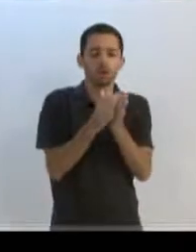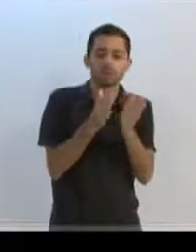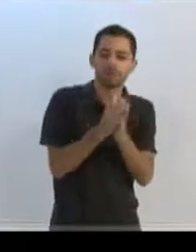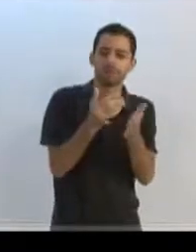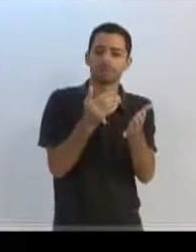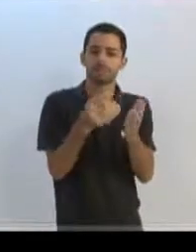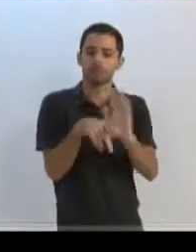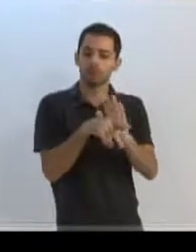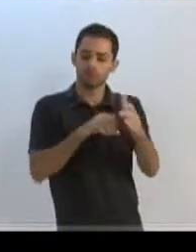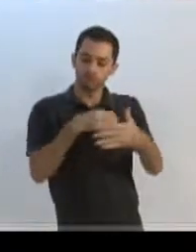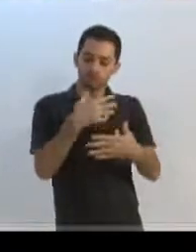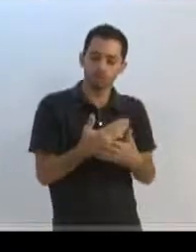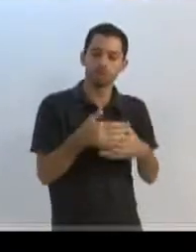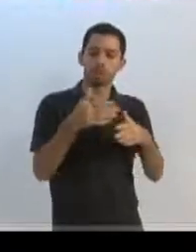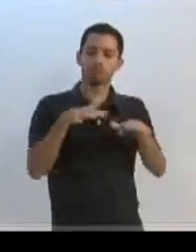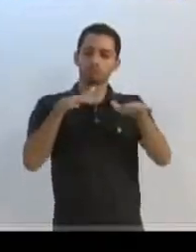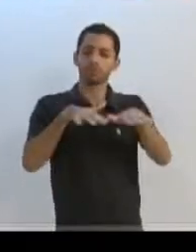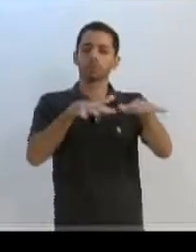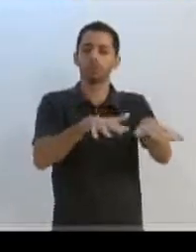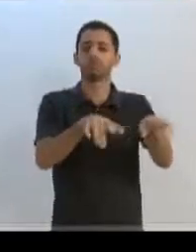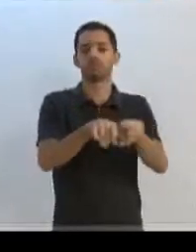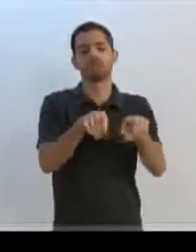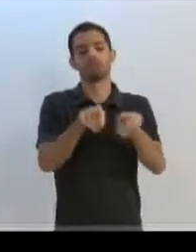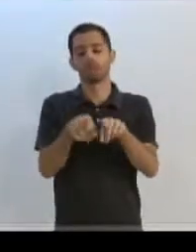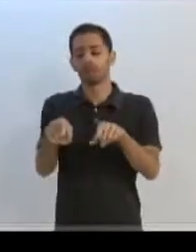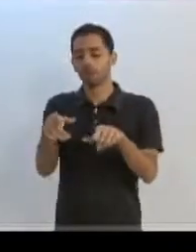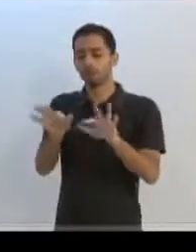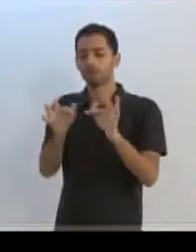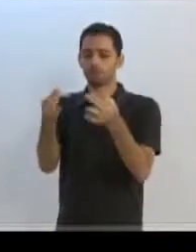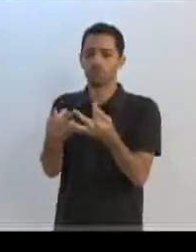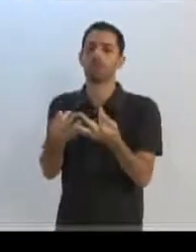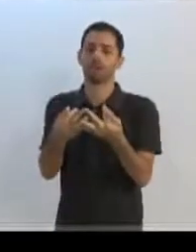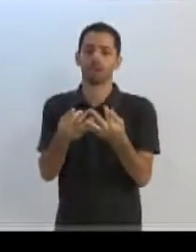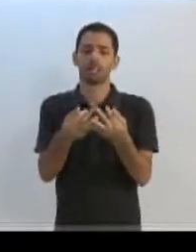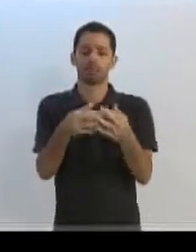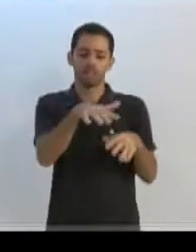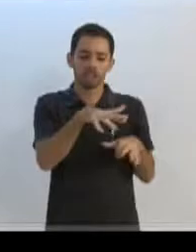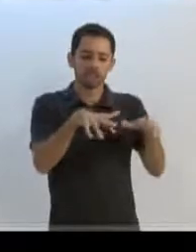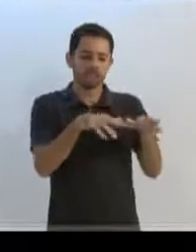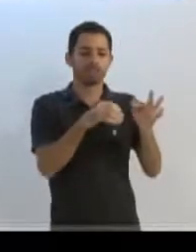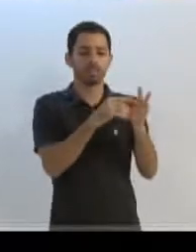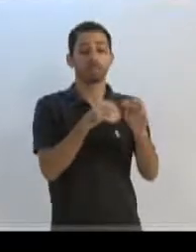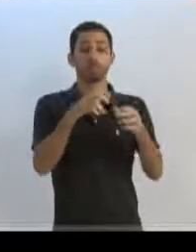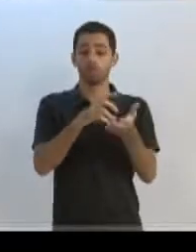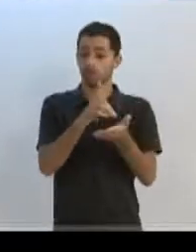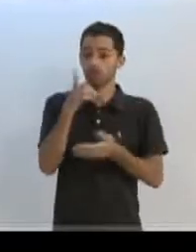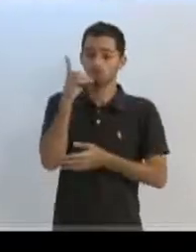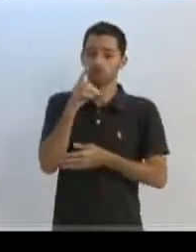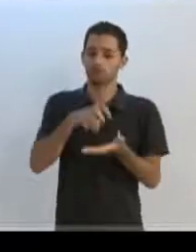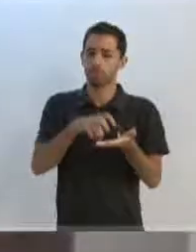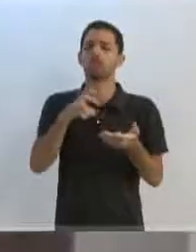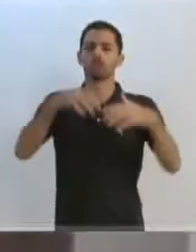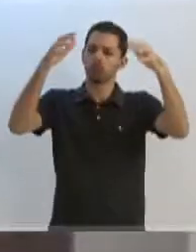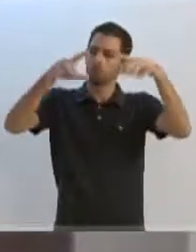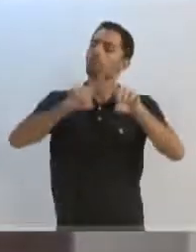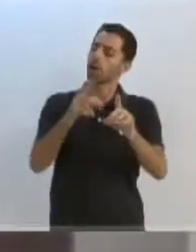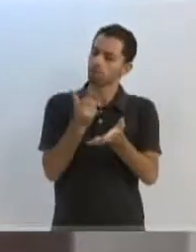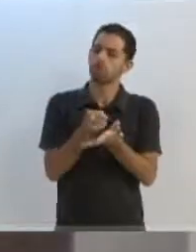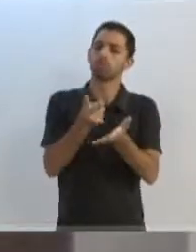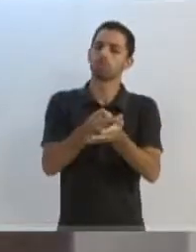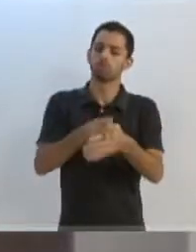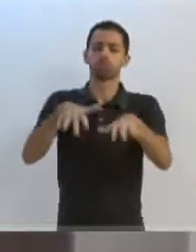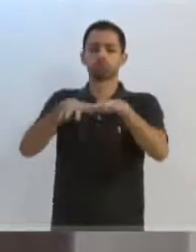ato ele que também é da família então uma manifestação na região da fortaleza no domingo pela manhã embora com tempo chuvoso mas